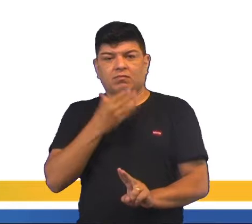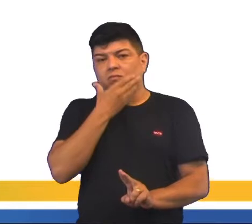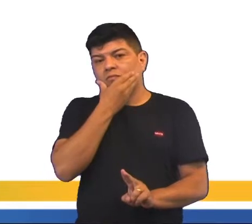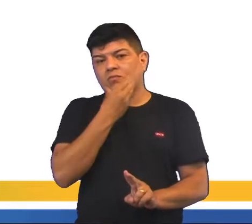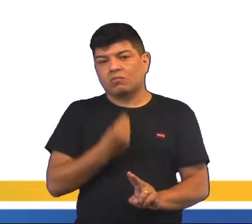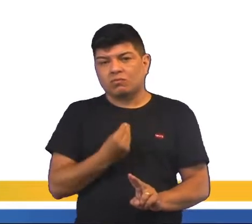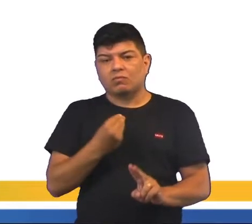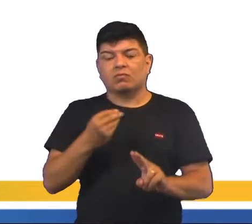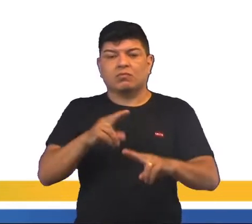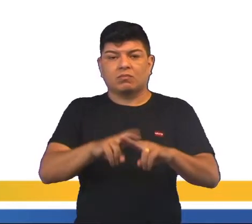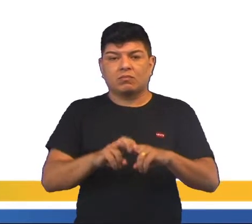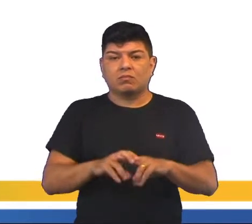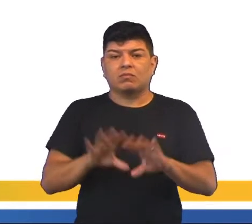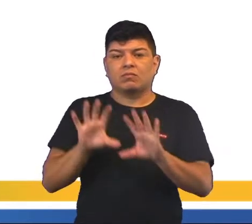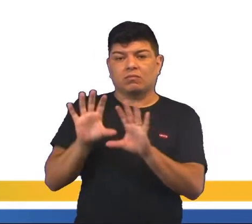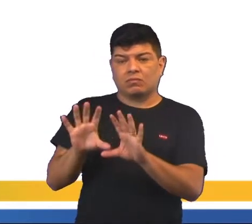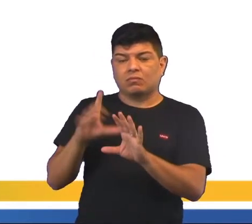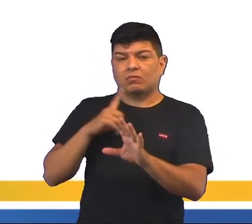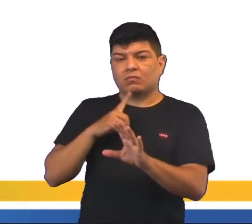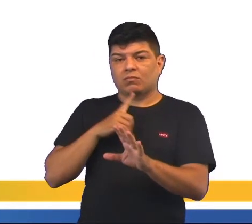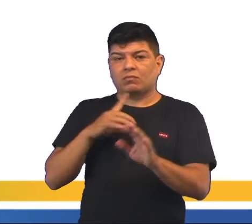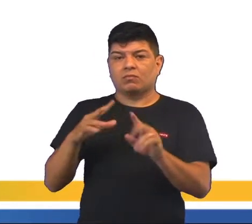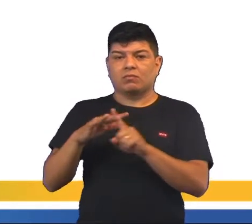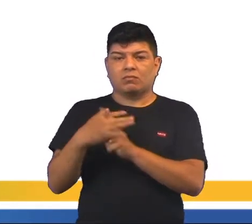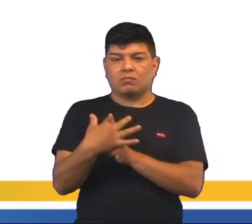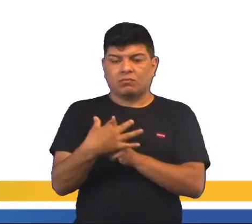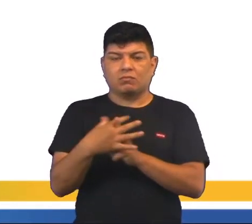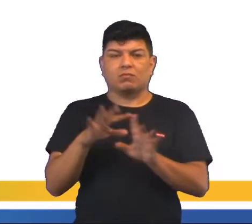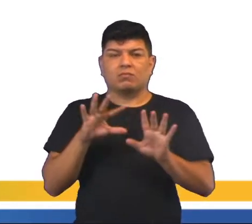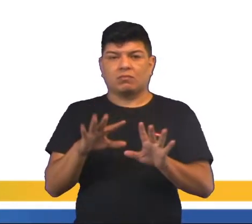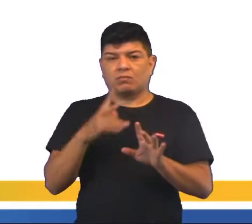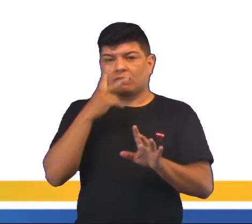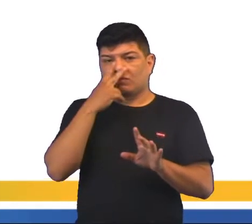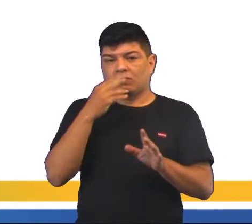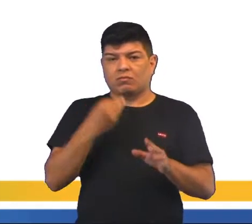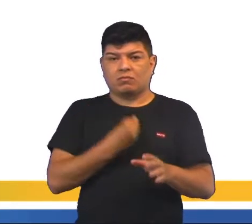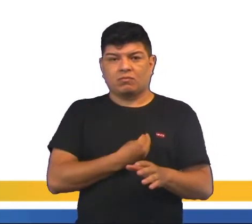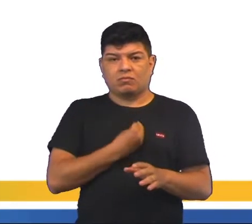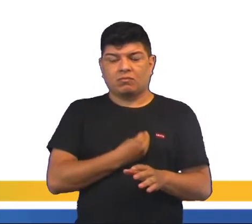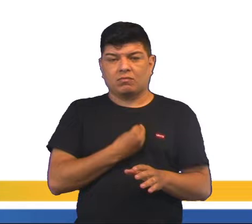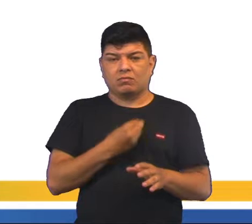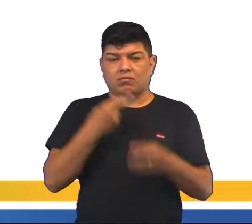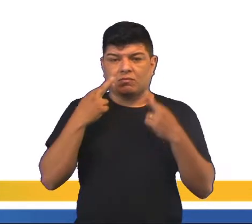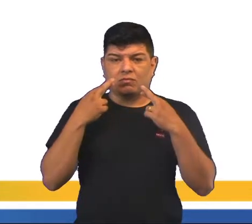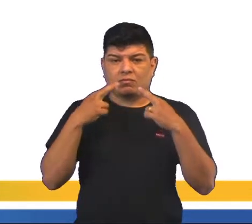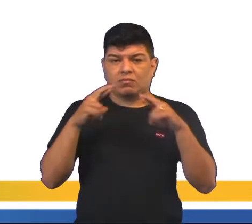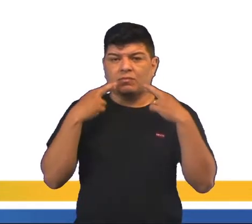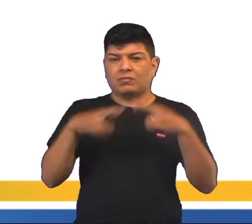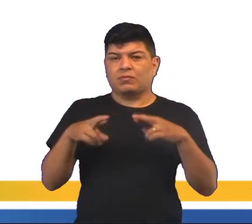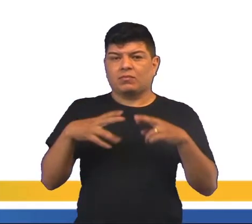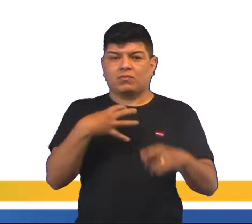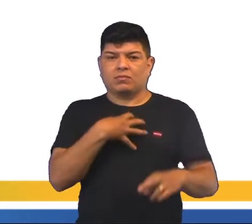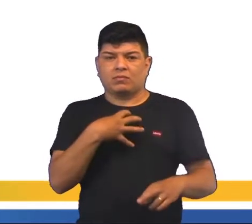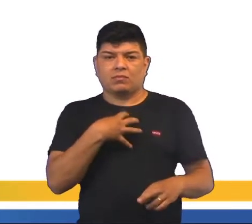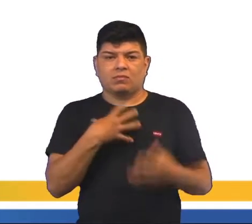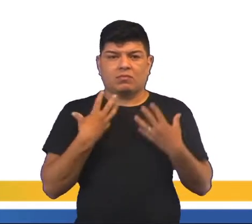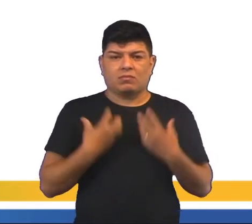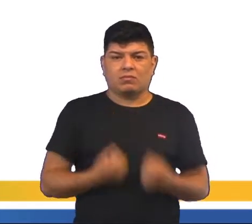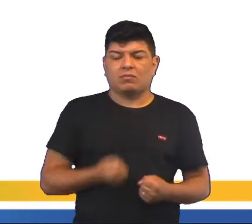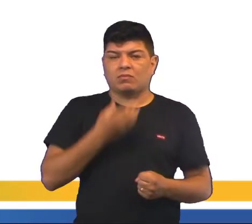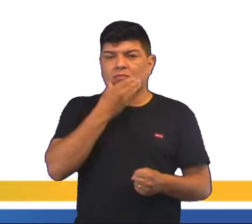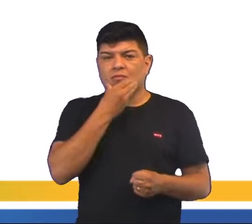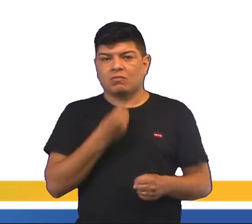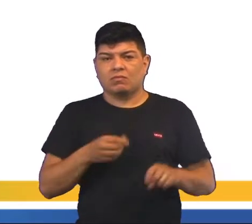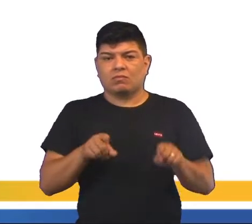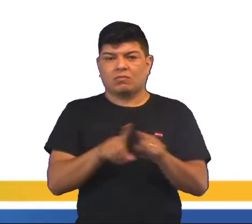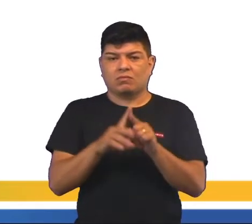os homens. Segundo tal, os socialistas, passariam a realizar uma crítica ao comportamento assumido pelos